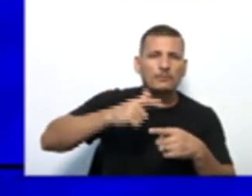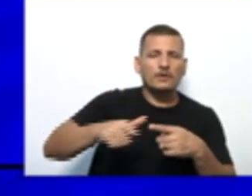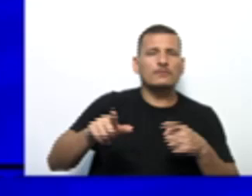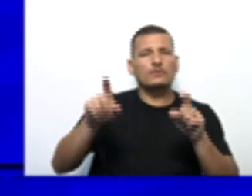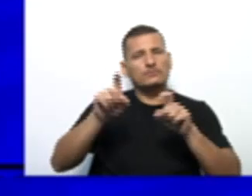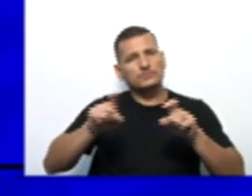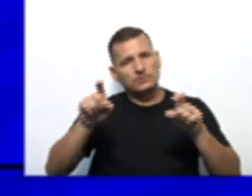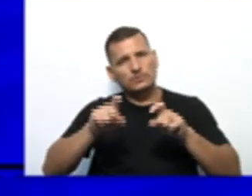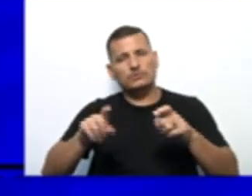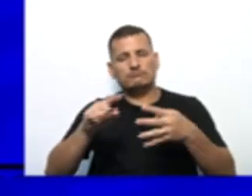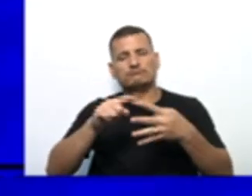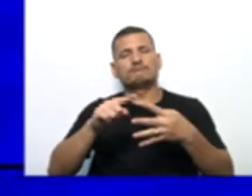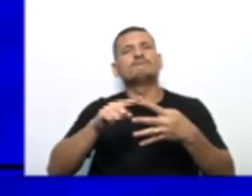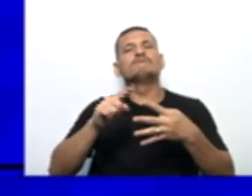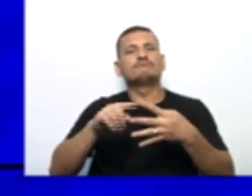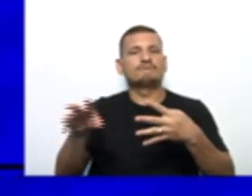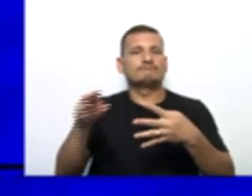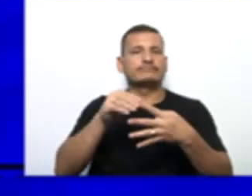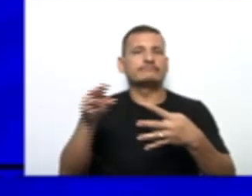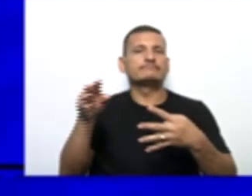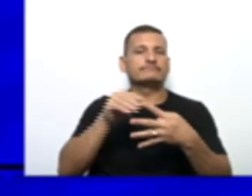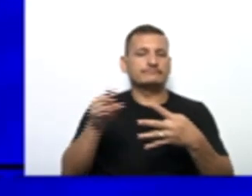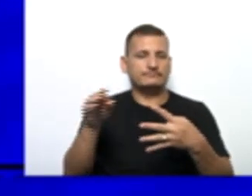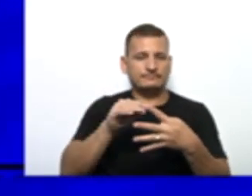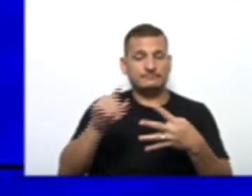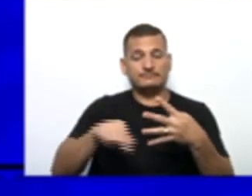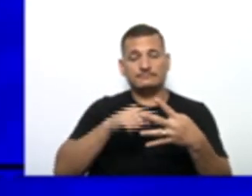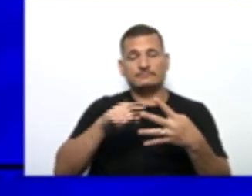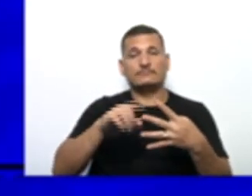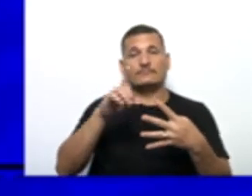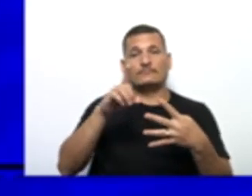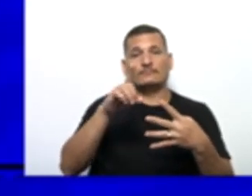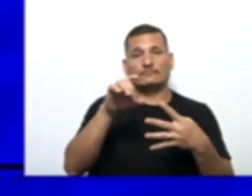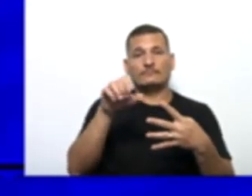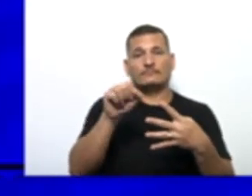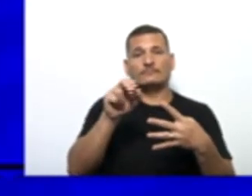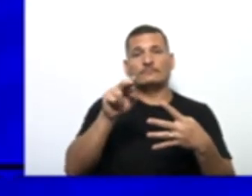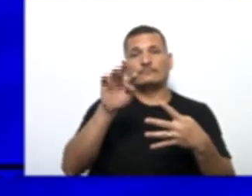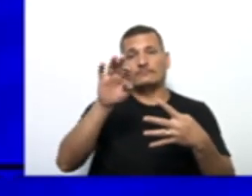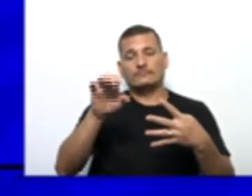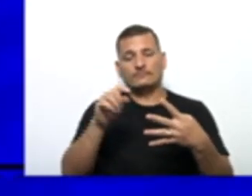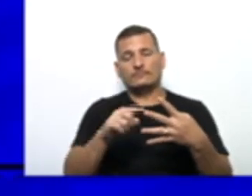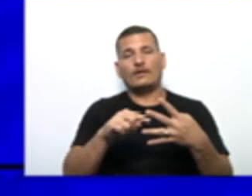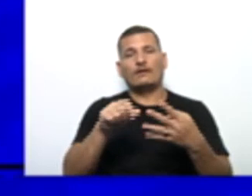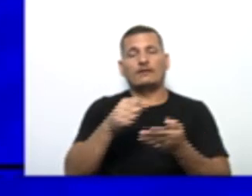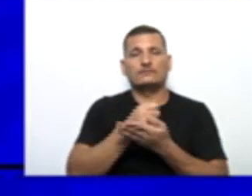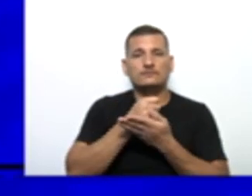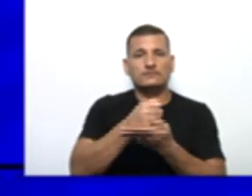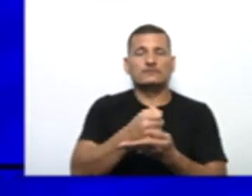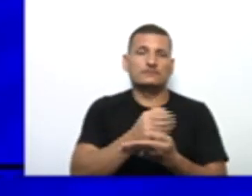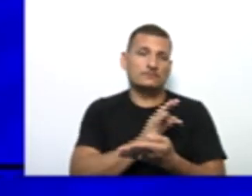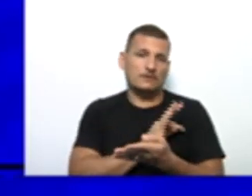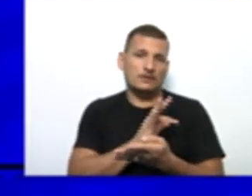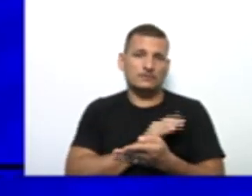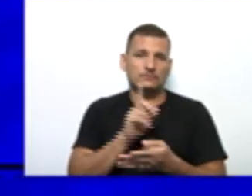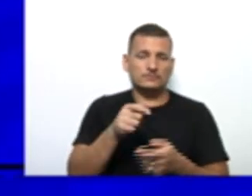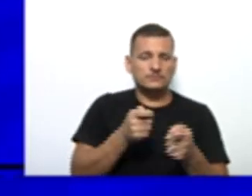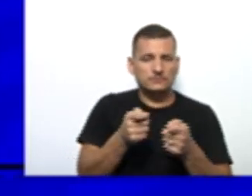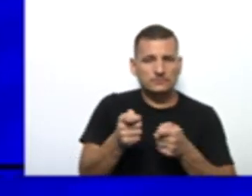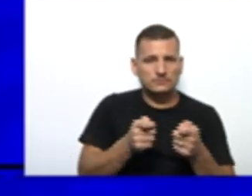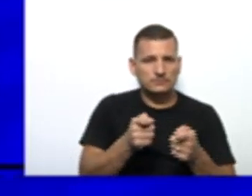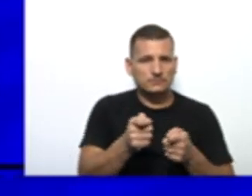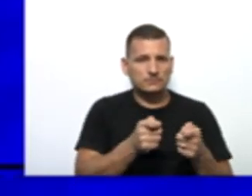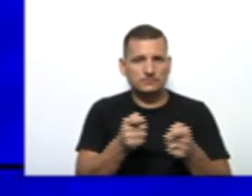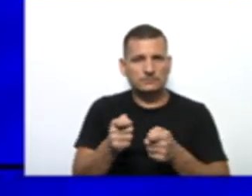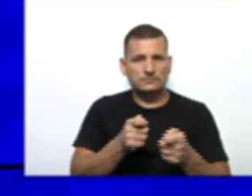são filtrados nesta central de atendimento. DESUT, Suporte Técnico, gerencia o controle de